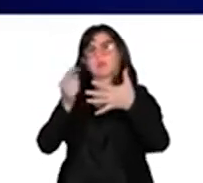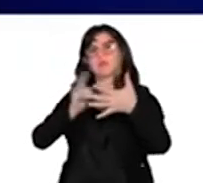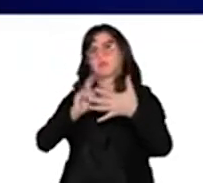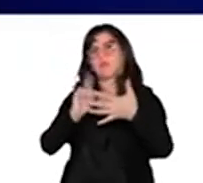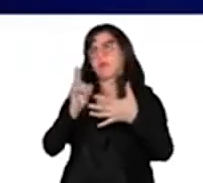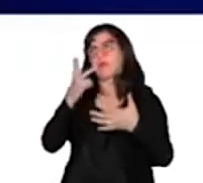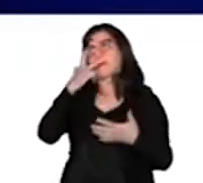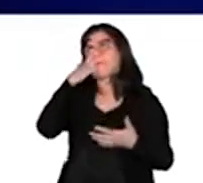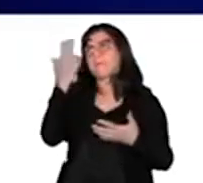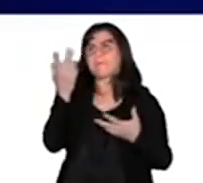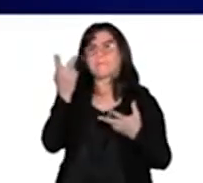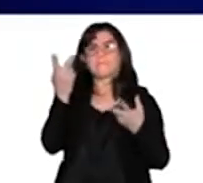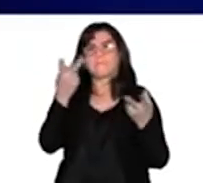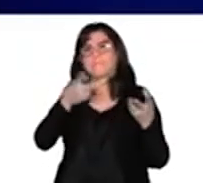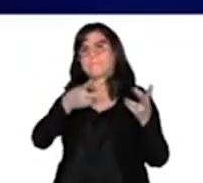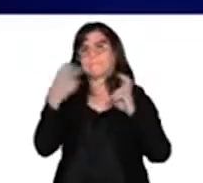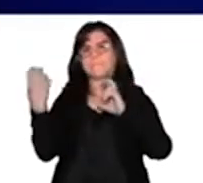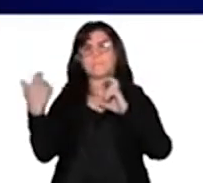não soam tão